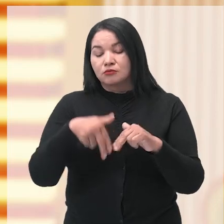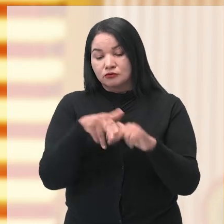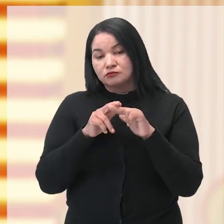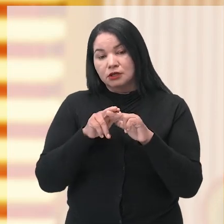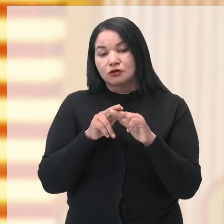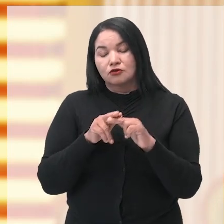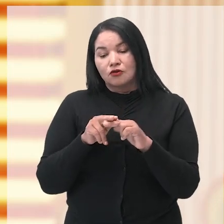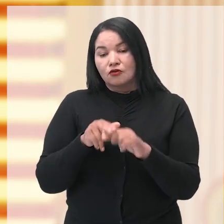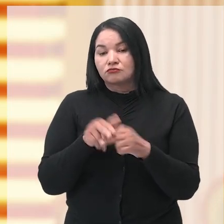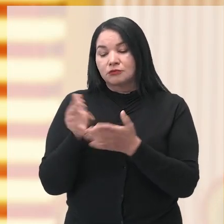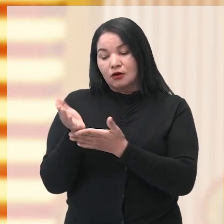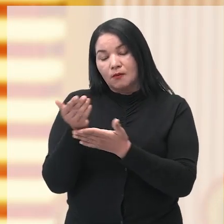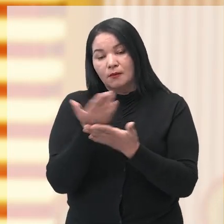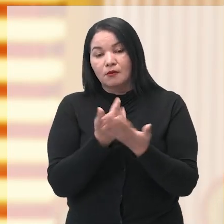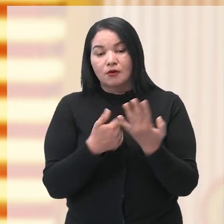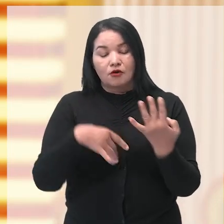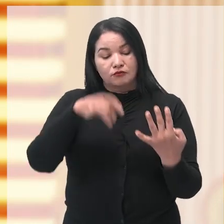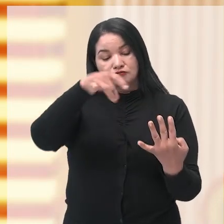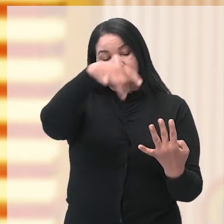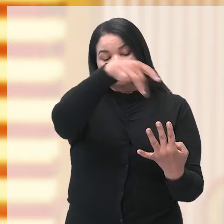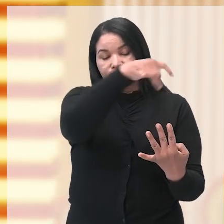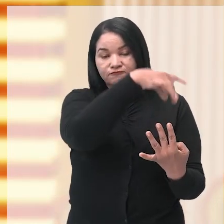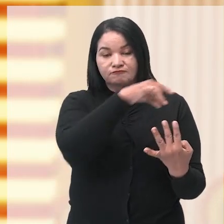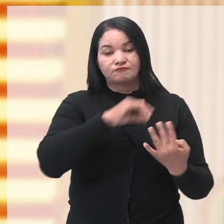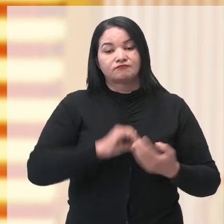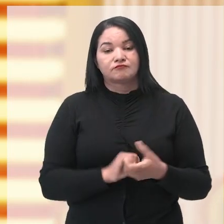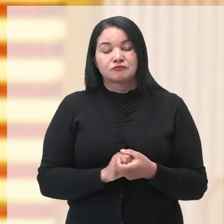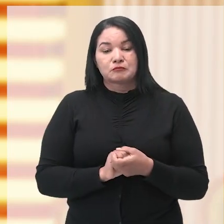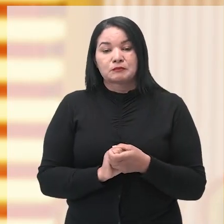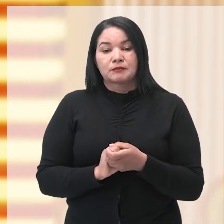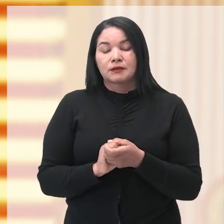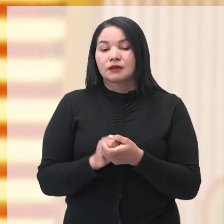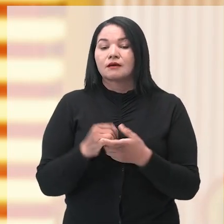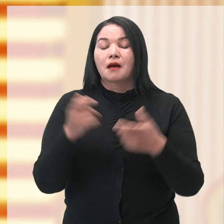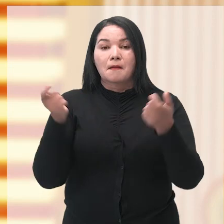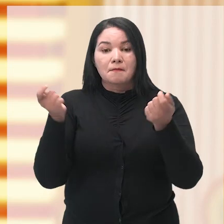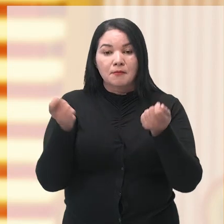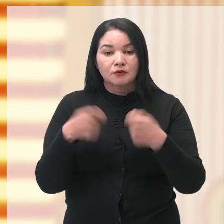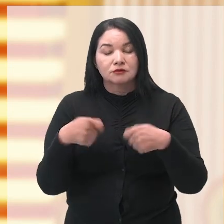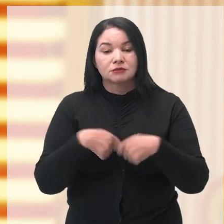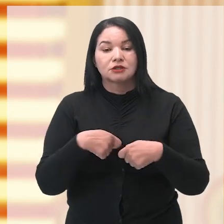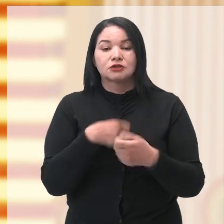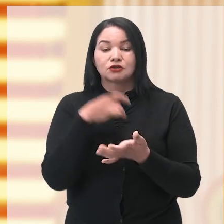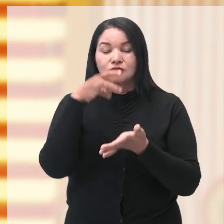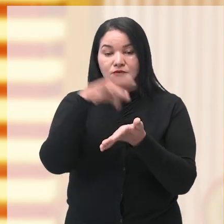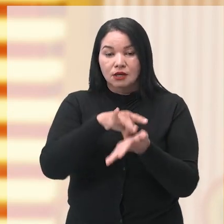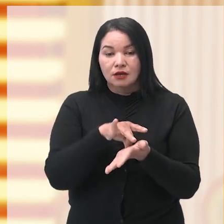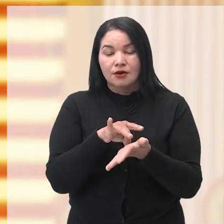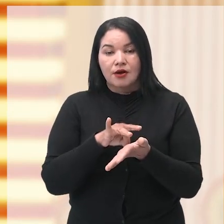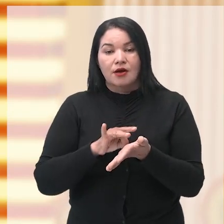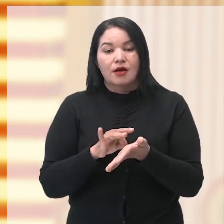Então, existem possibilidades efetivas. A questão é